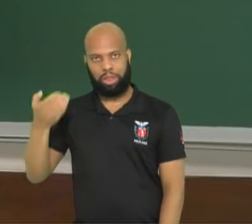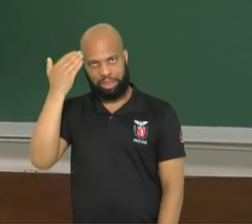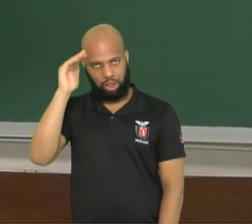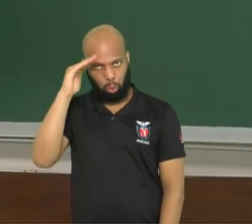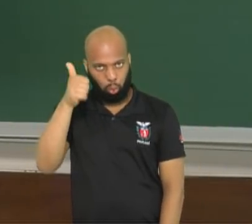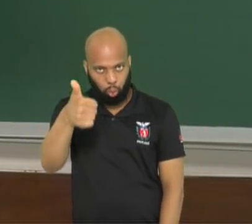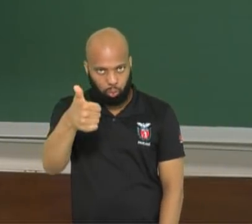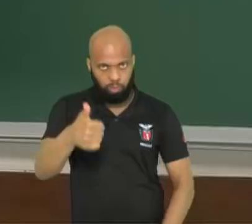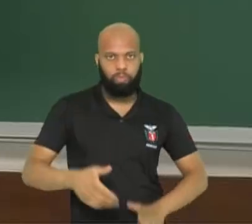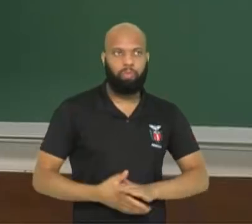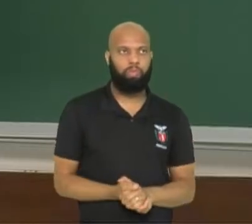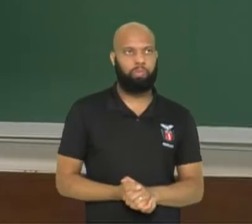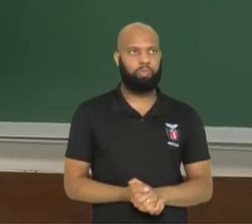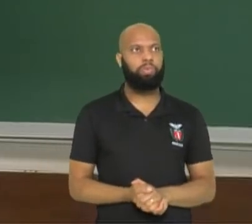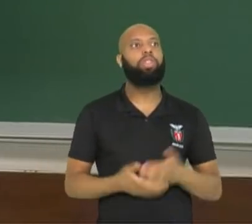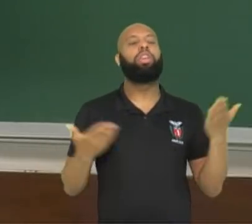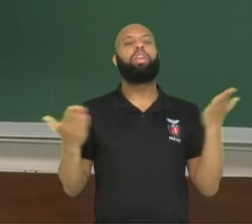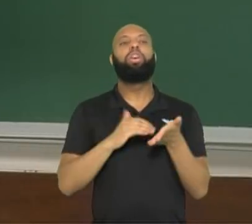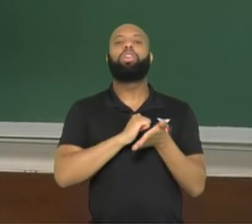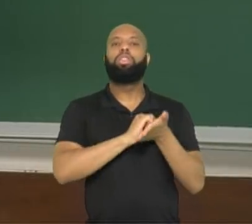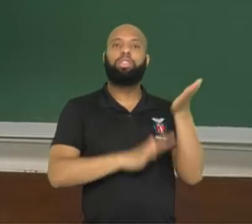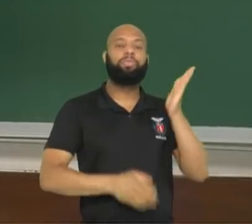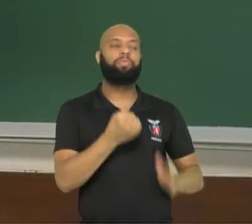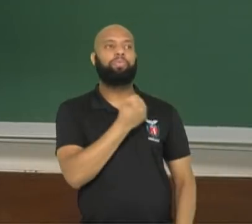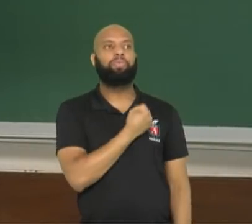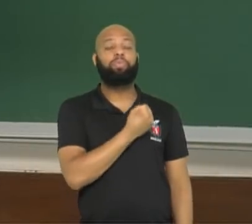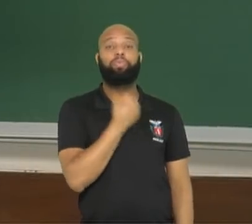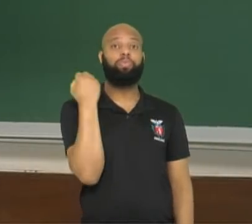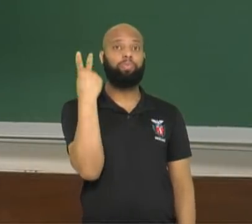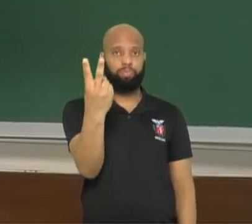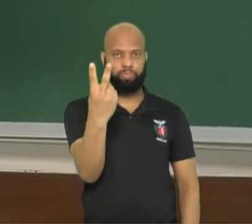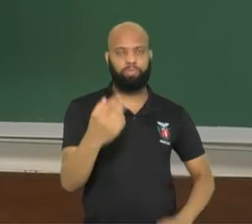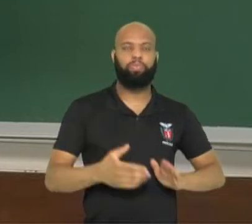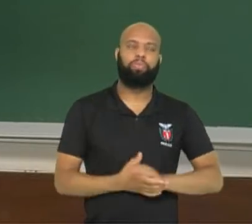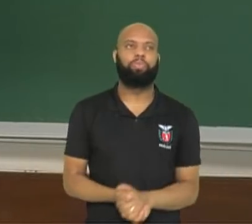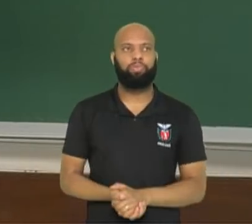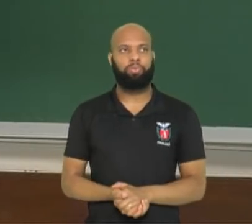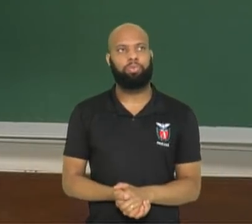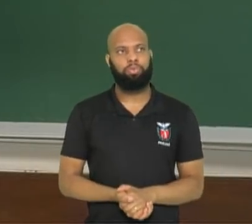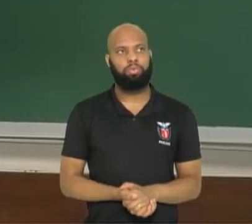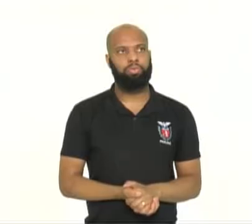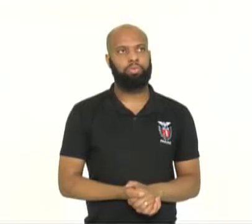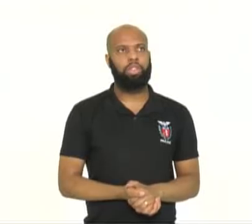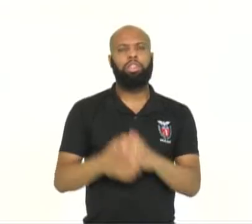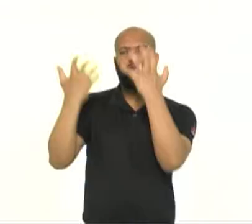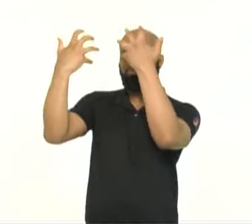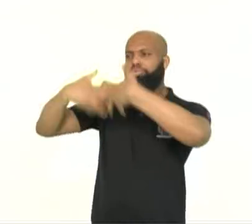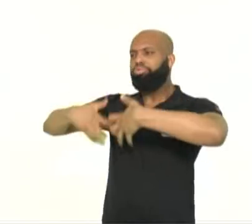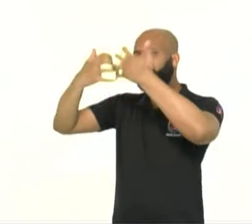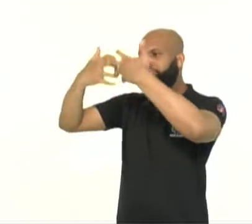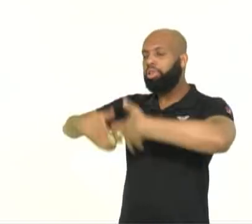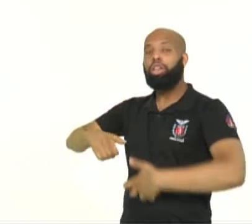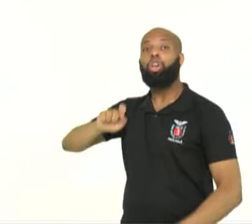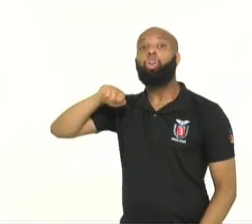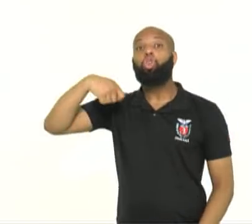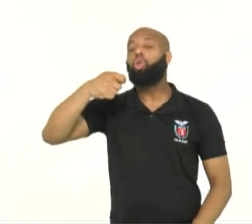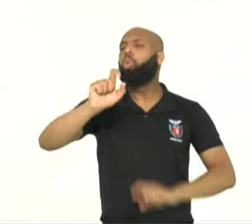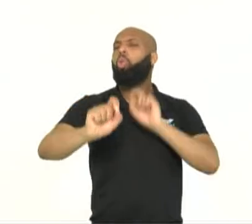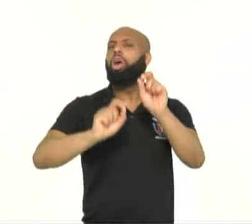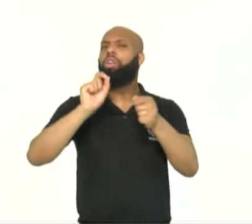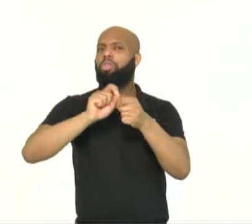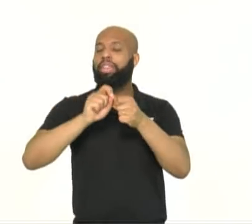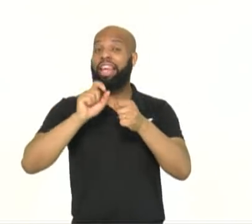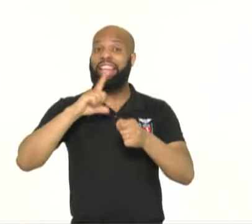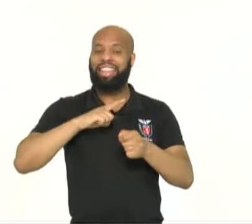tudo bem? Então, vamos lá para a atividade 2 agora. Reflita sobre o lançamento